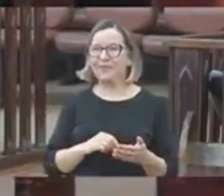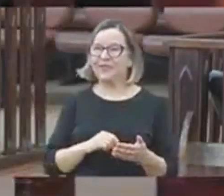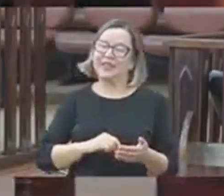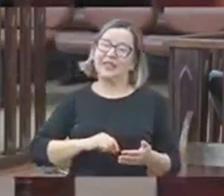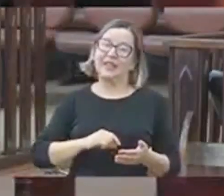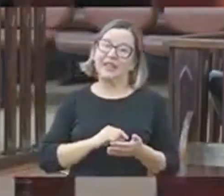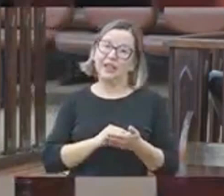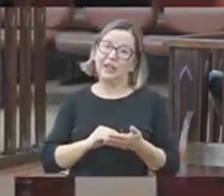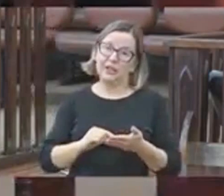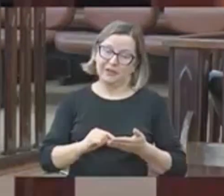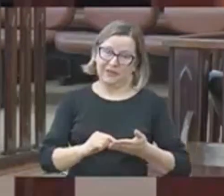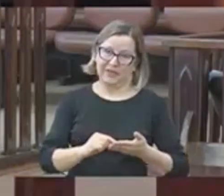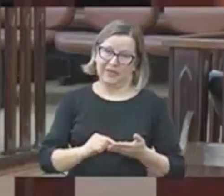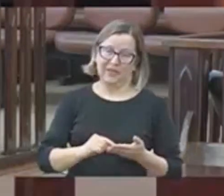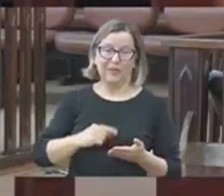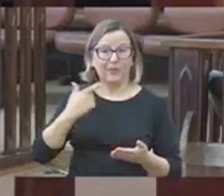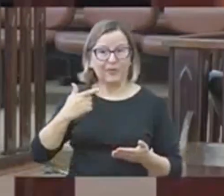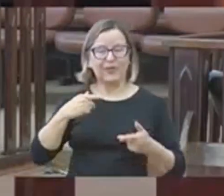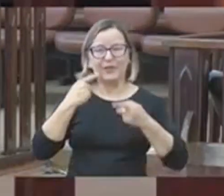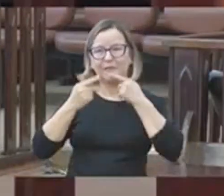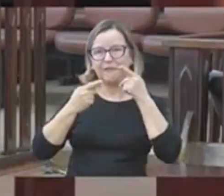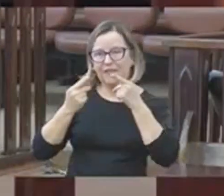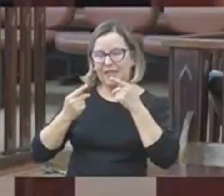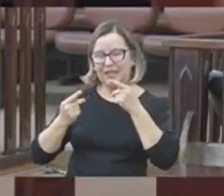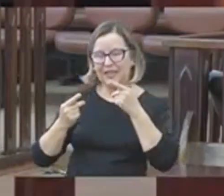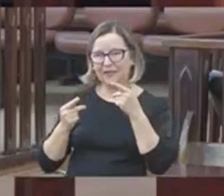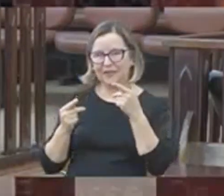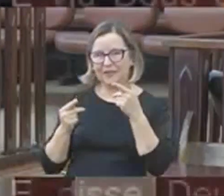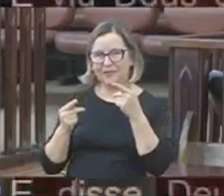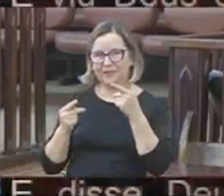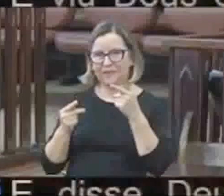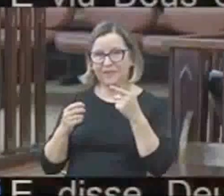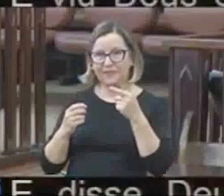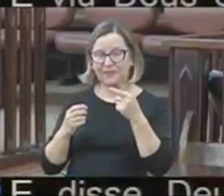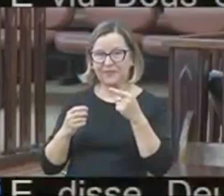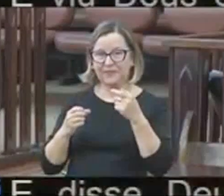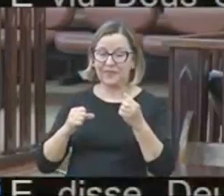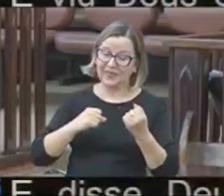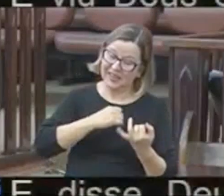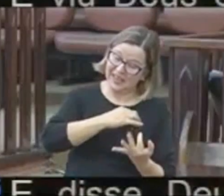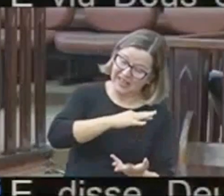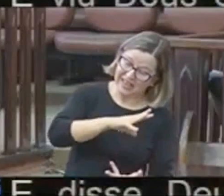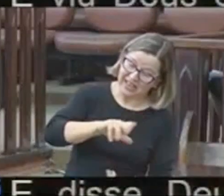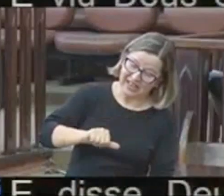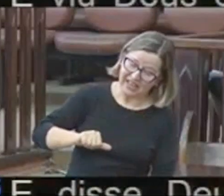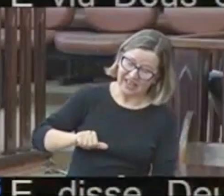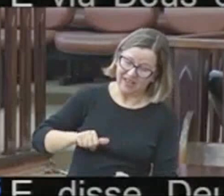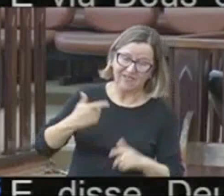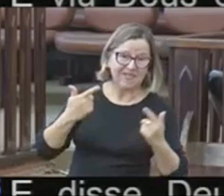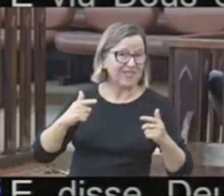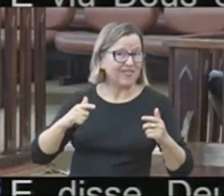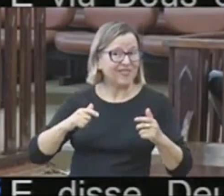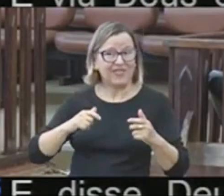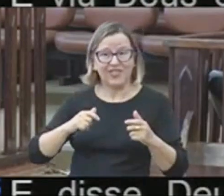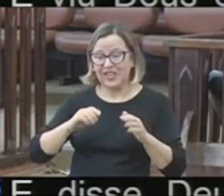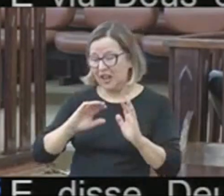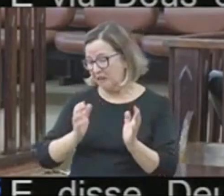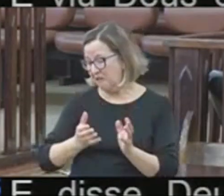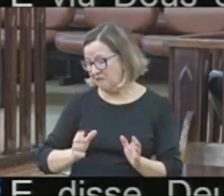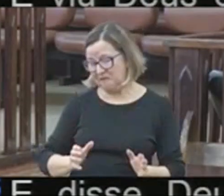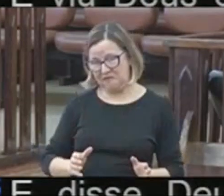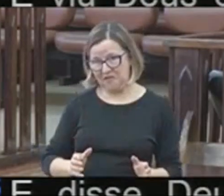caos é esse? O versículo 2 de Gênesis diz: a terra, porém, estava sem forma e